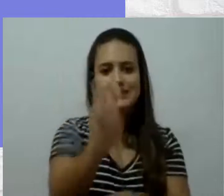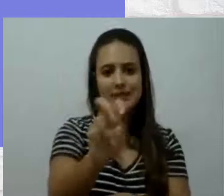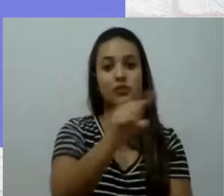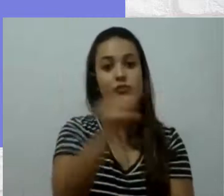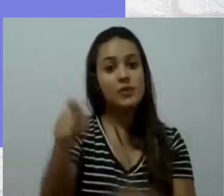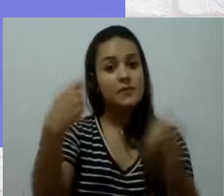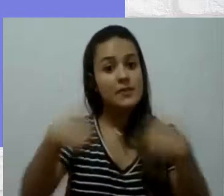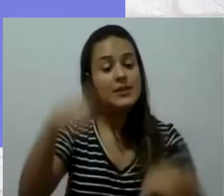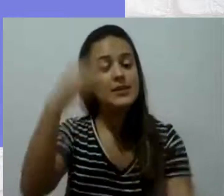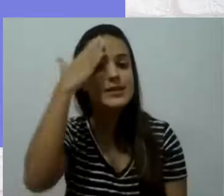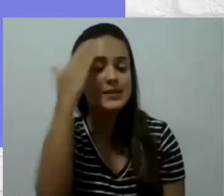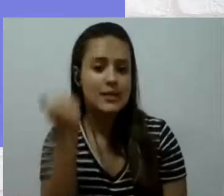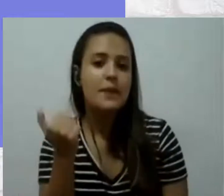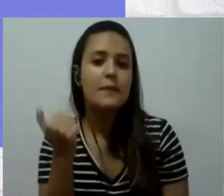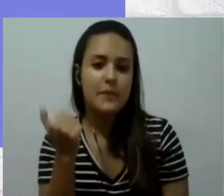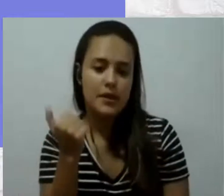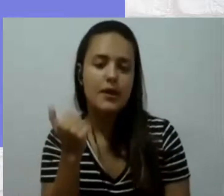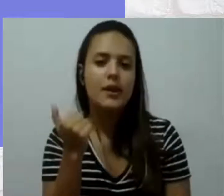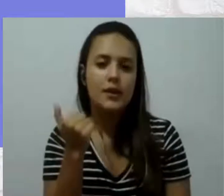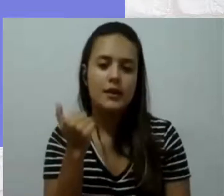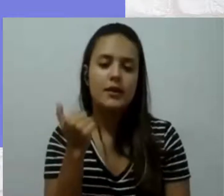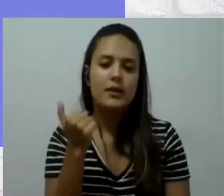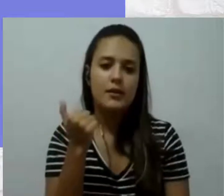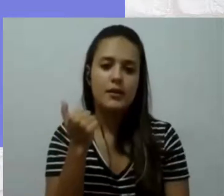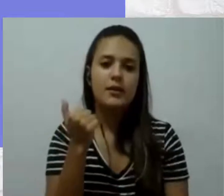as 5, que vocês têm que saber